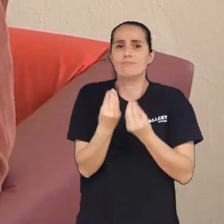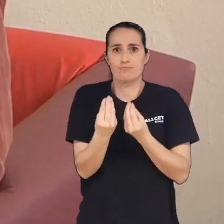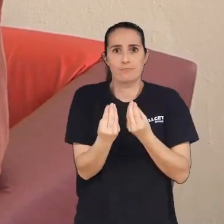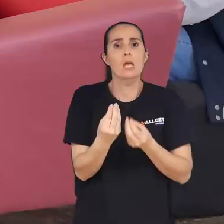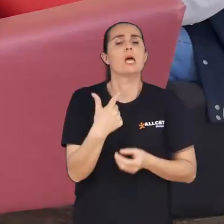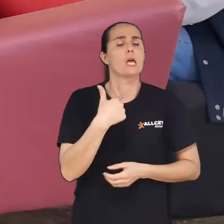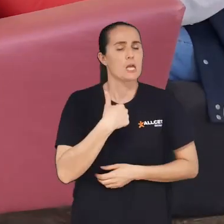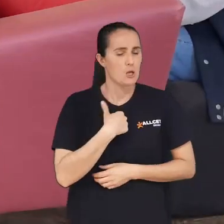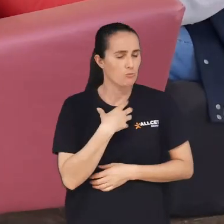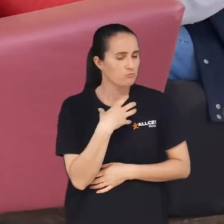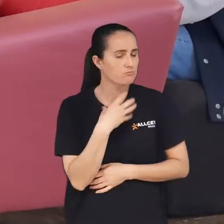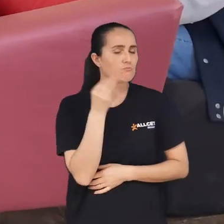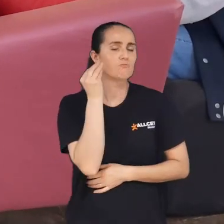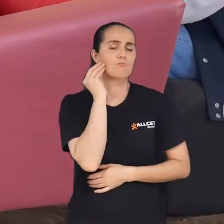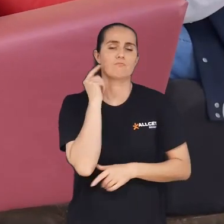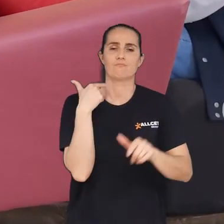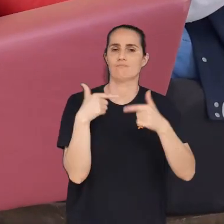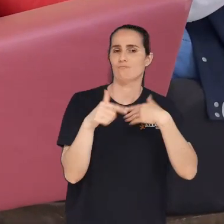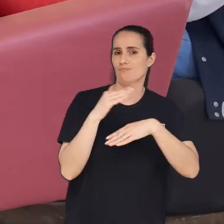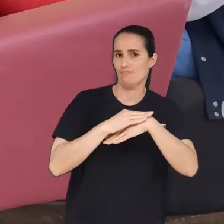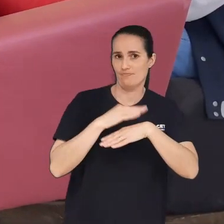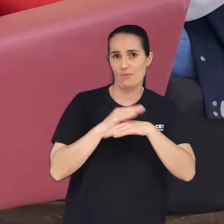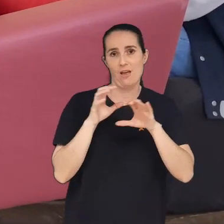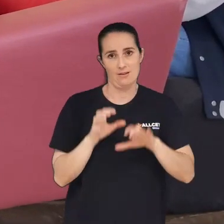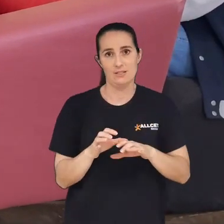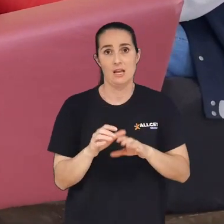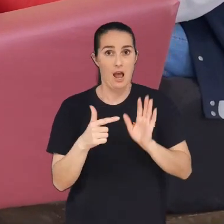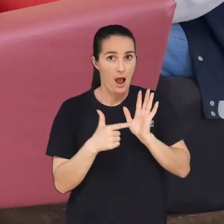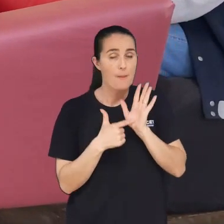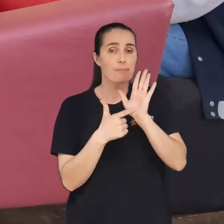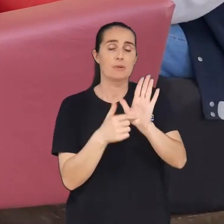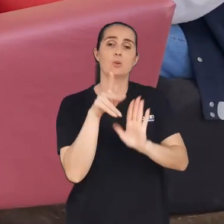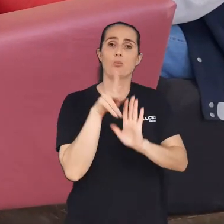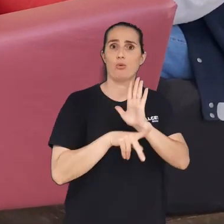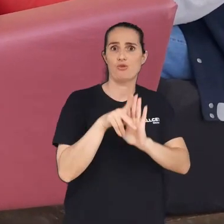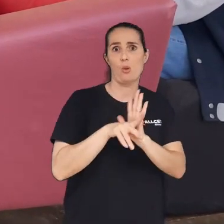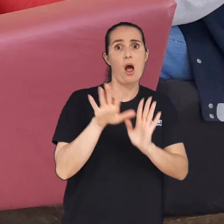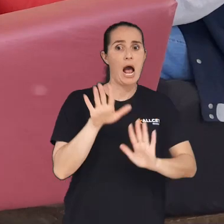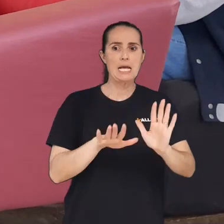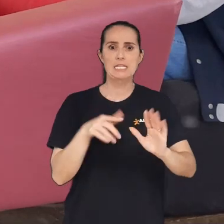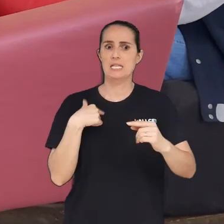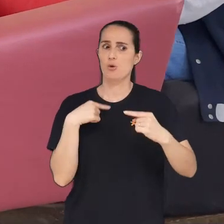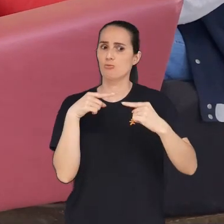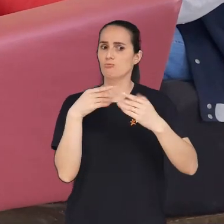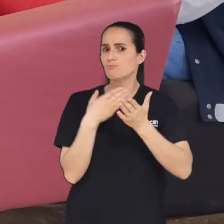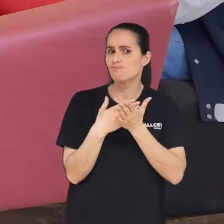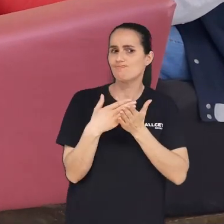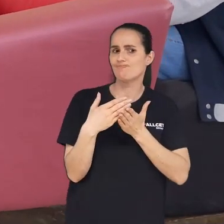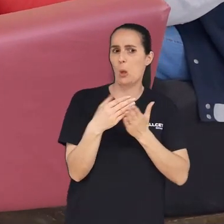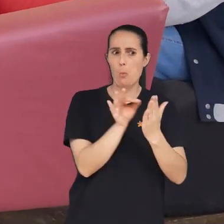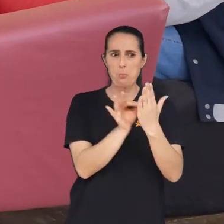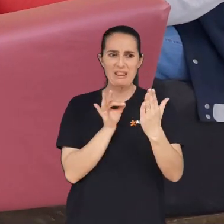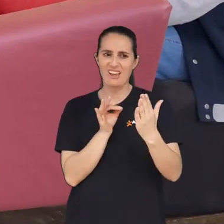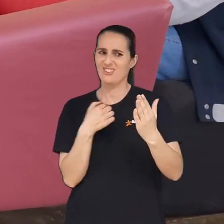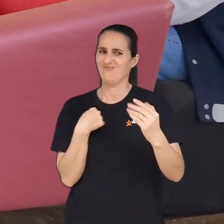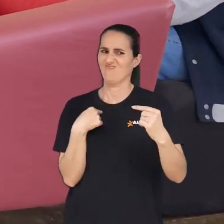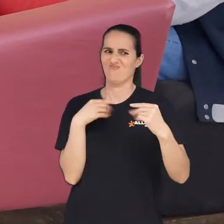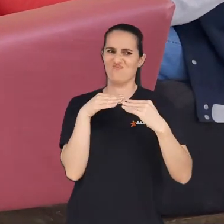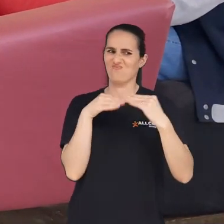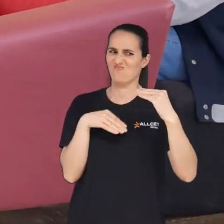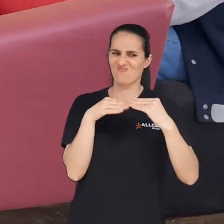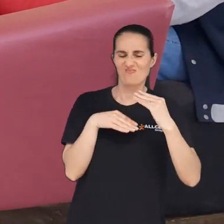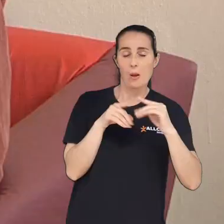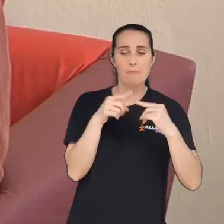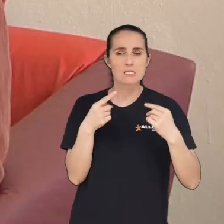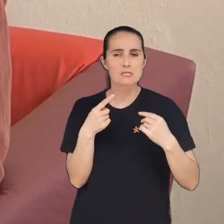as vezes. Às vezes apresento um projeto que posso não concordar de imediato, mas eu tento me aproximar daquela região que aquele